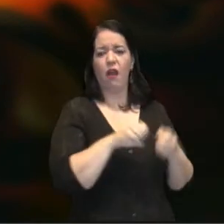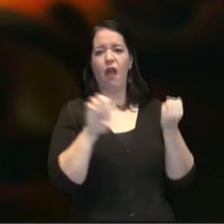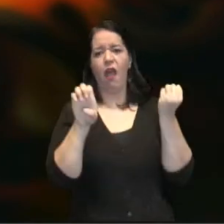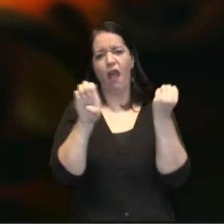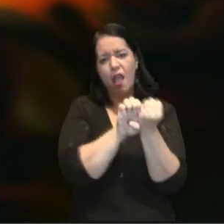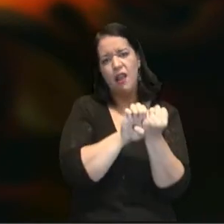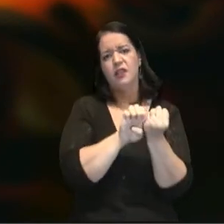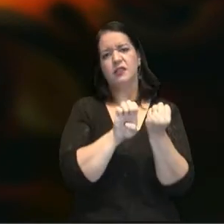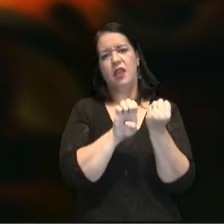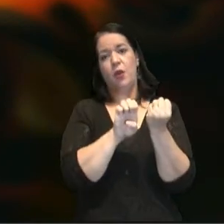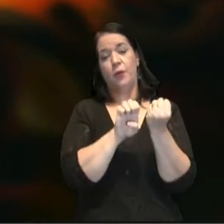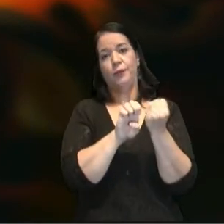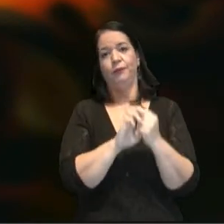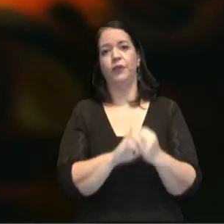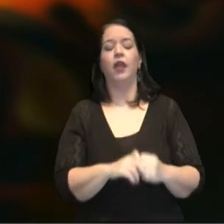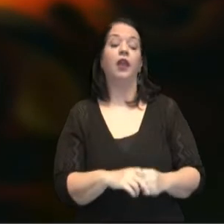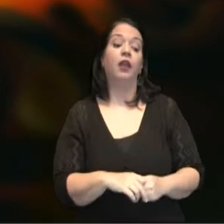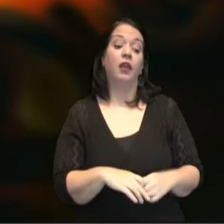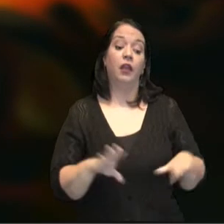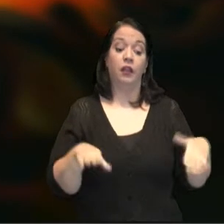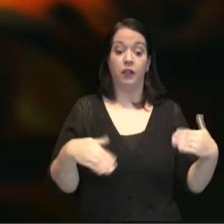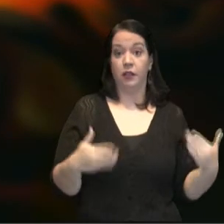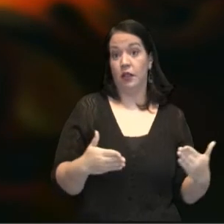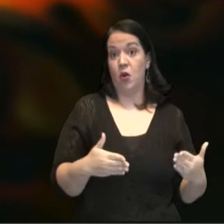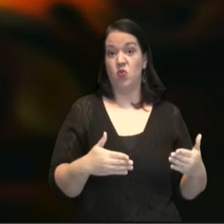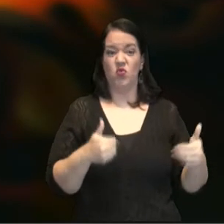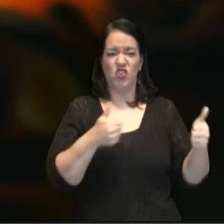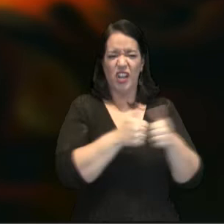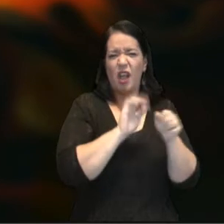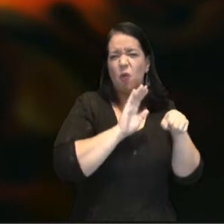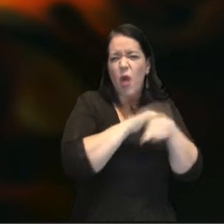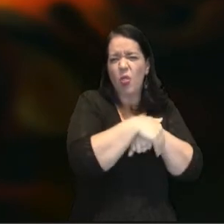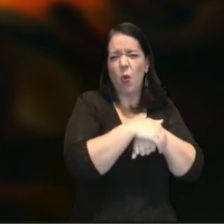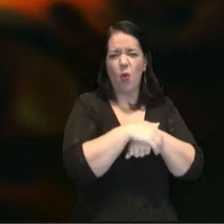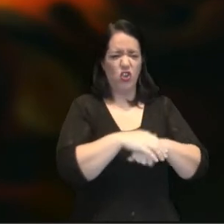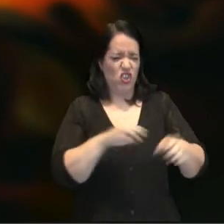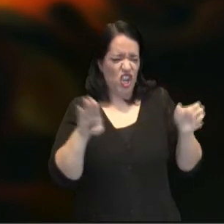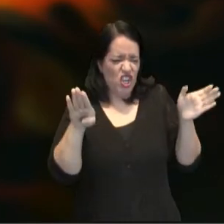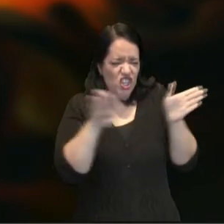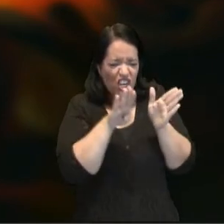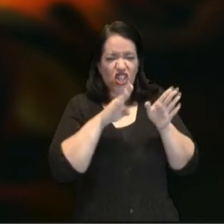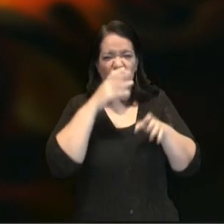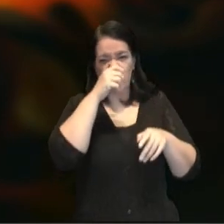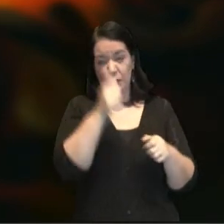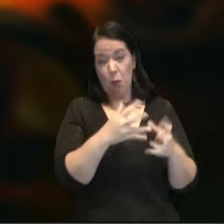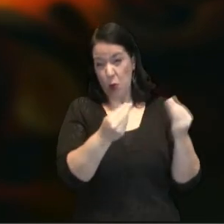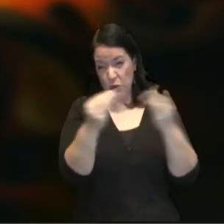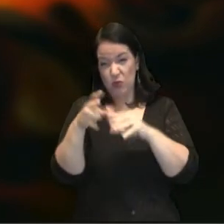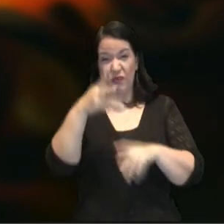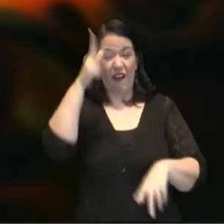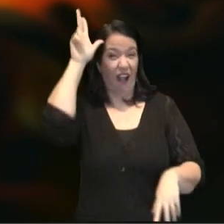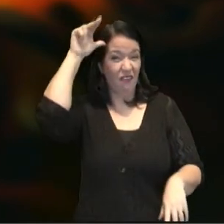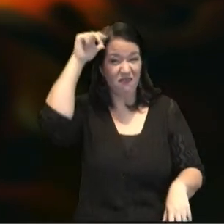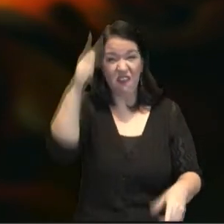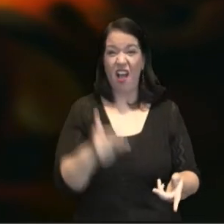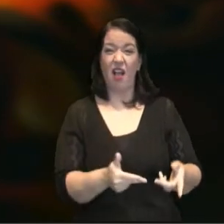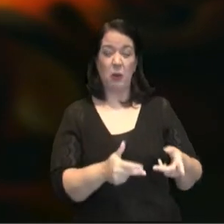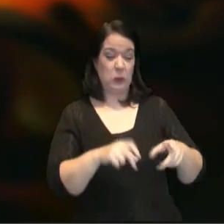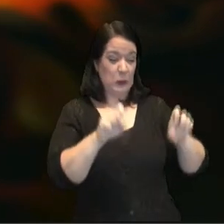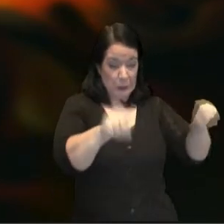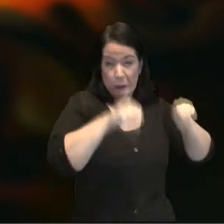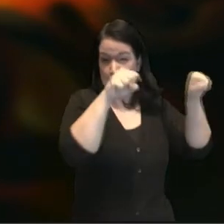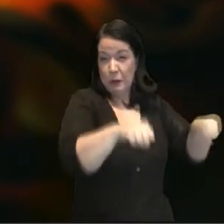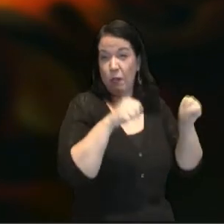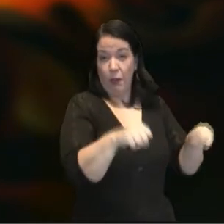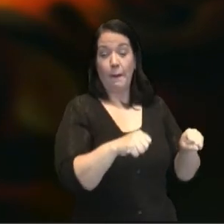e cercaram a cidade. E tendo-se levantado muito cedo o moço do homem de Deus,